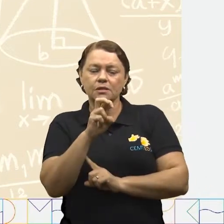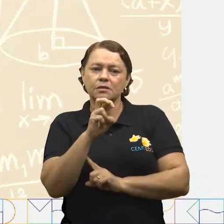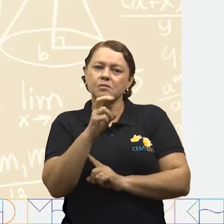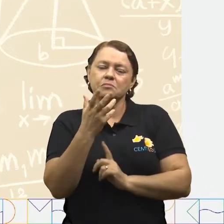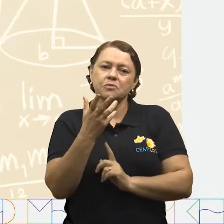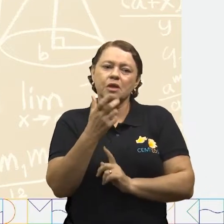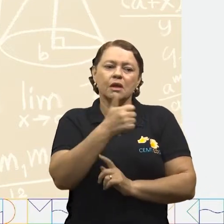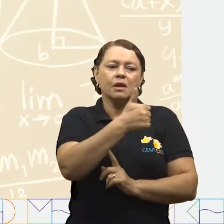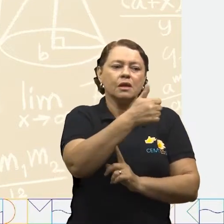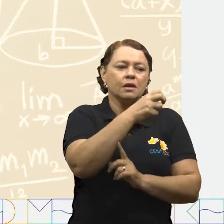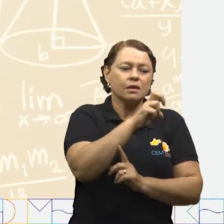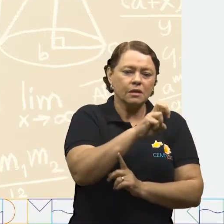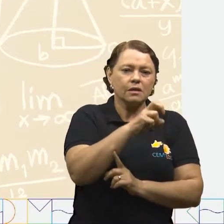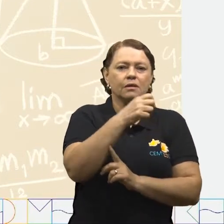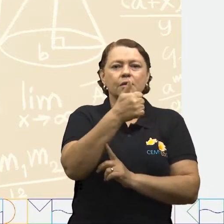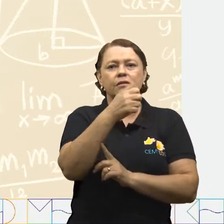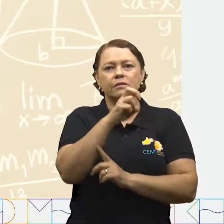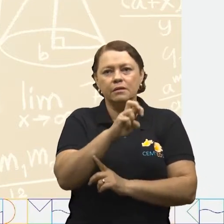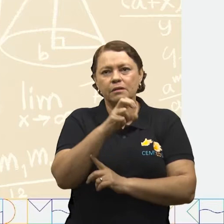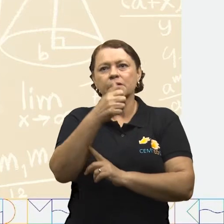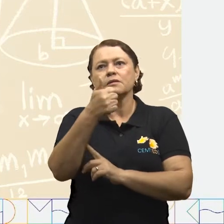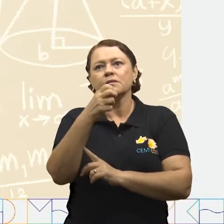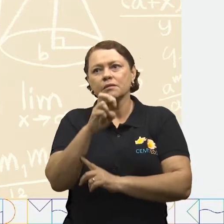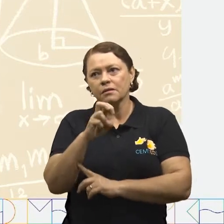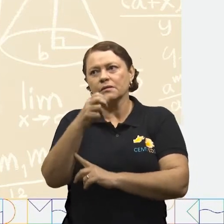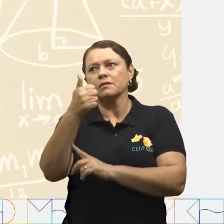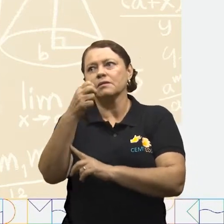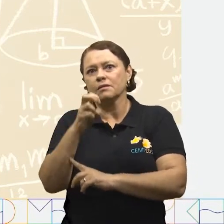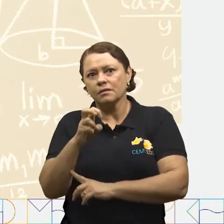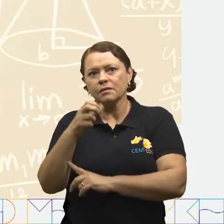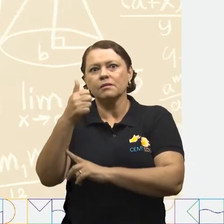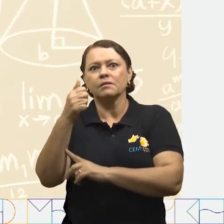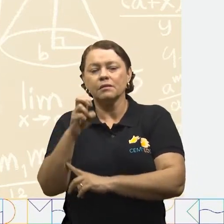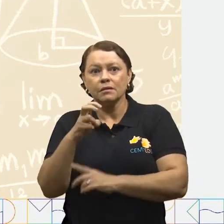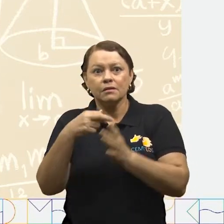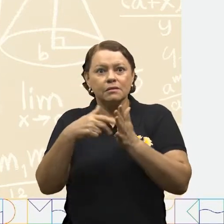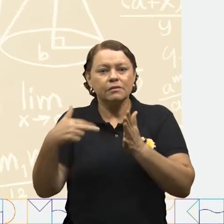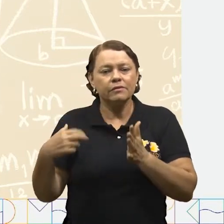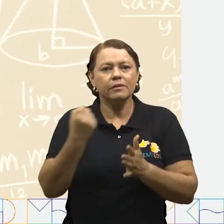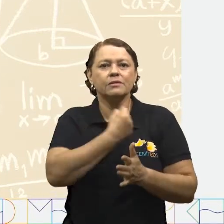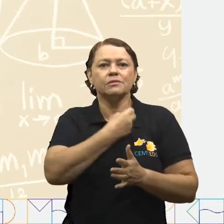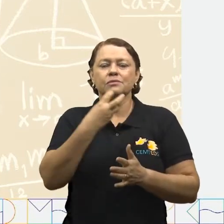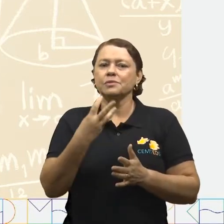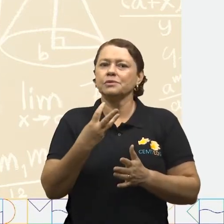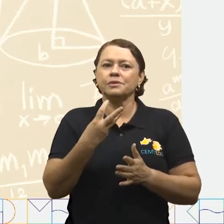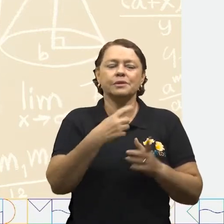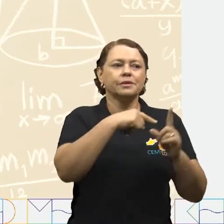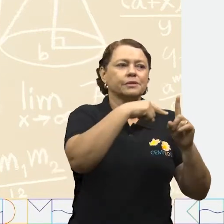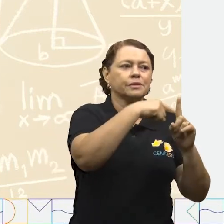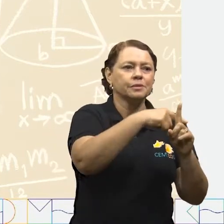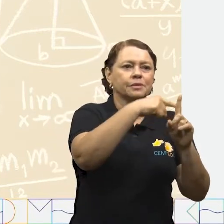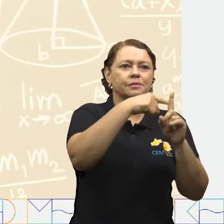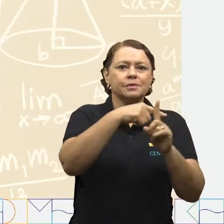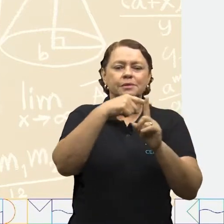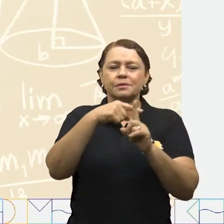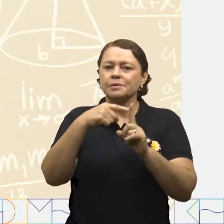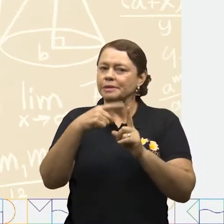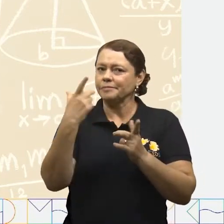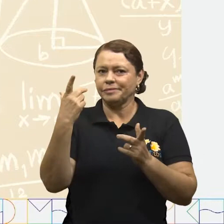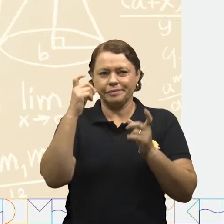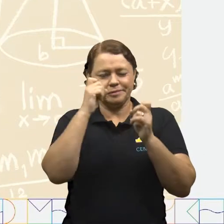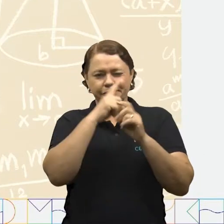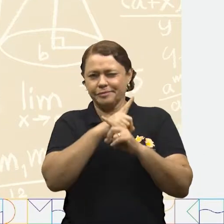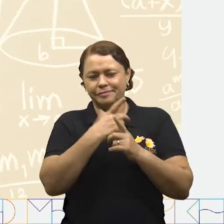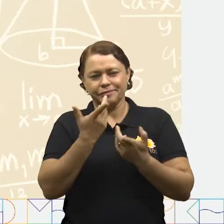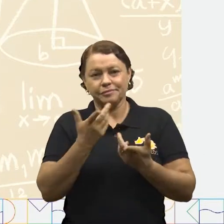colocar 15 vezes o número 3 para depois sermos somando de um por um então